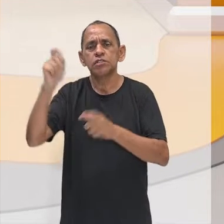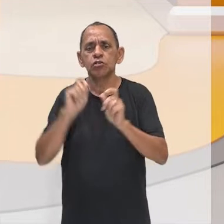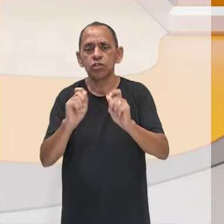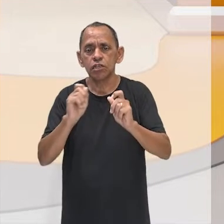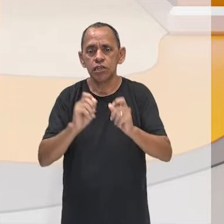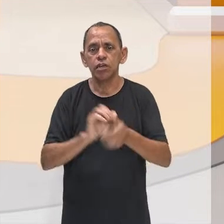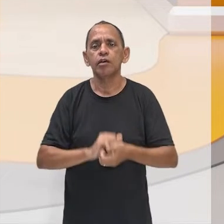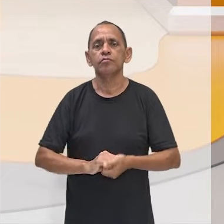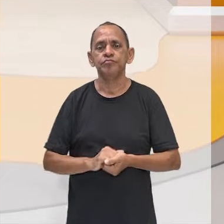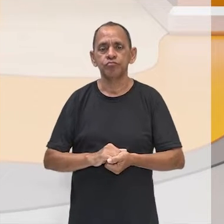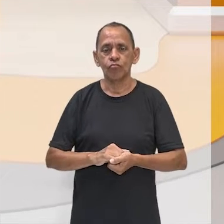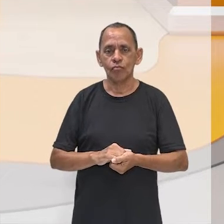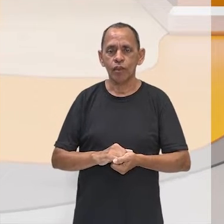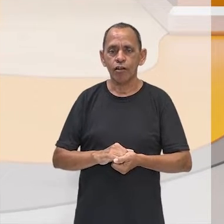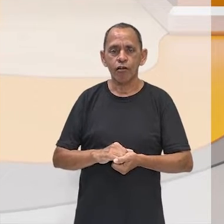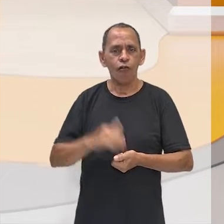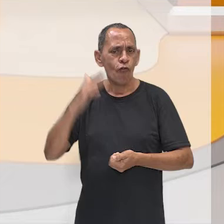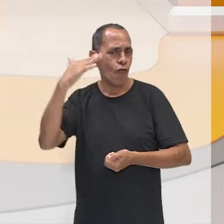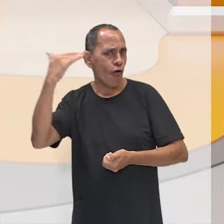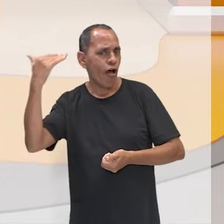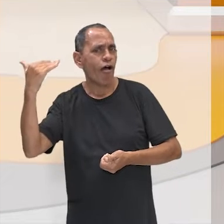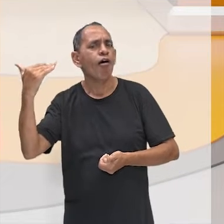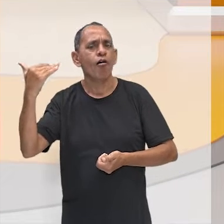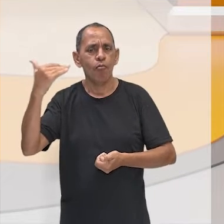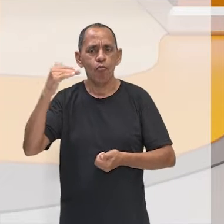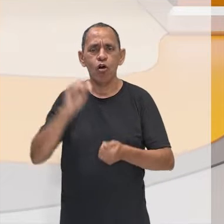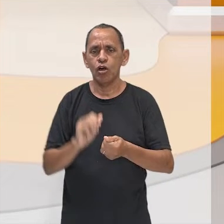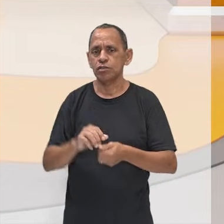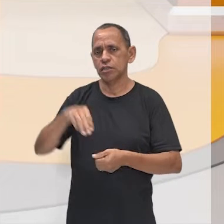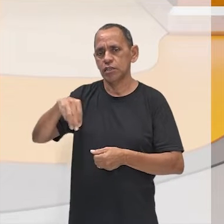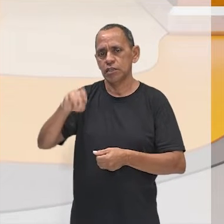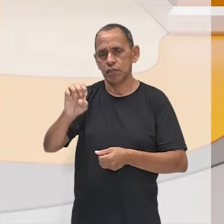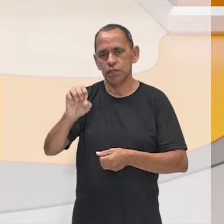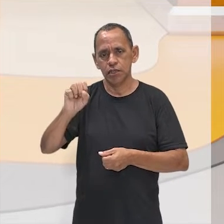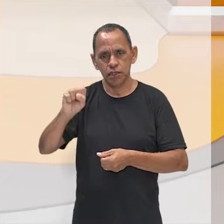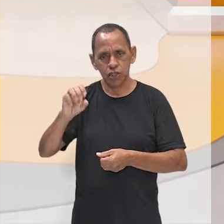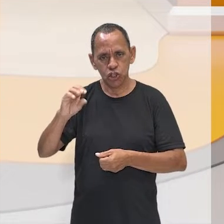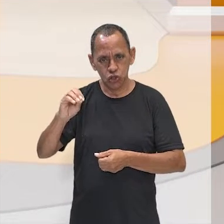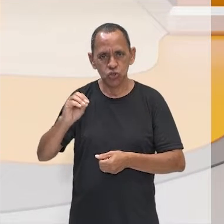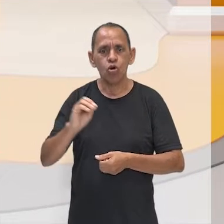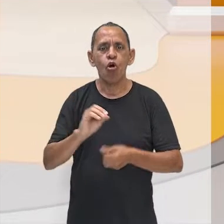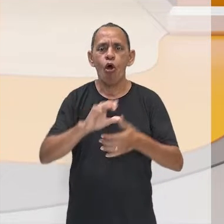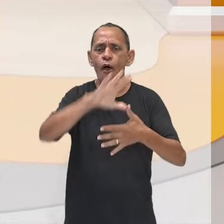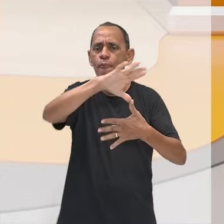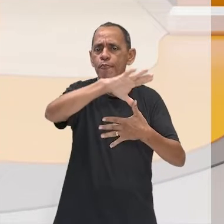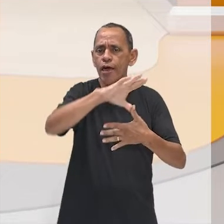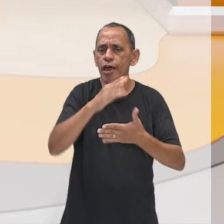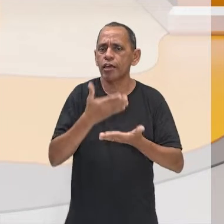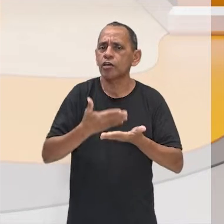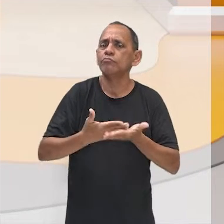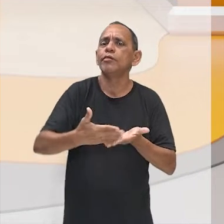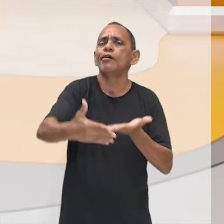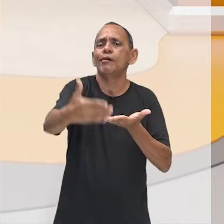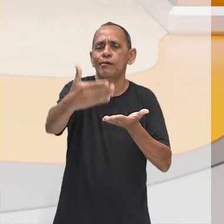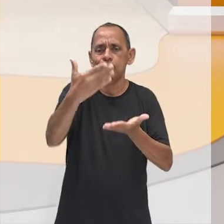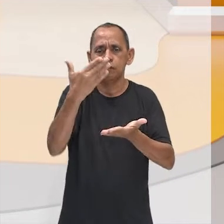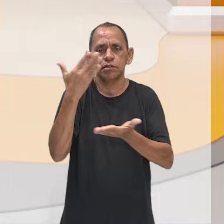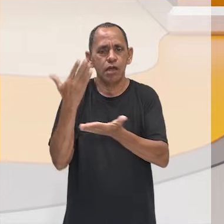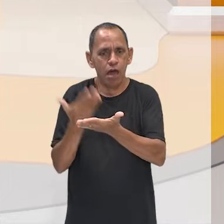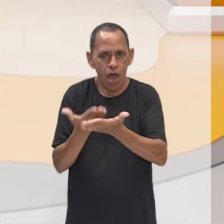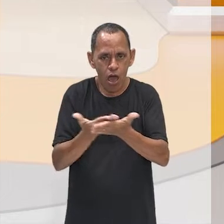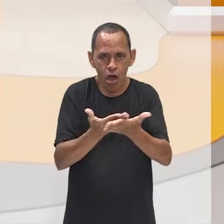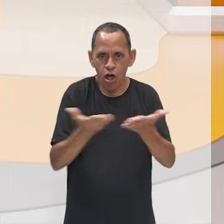conhecida como Mesoamérica, tá? A gente vai então iniciar a nossa aula de